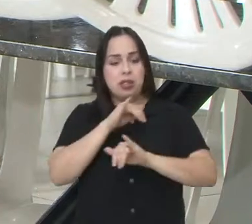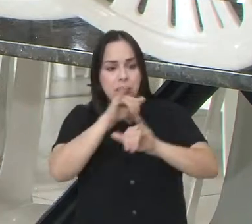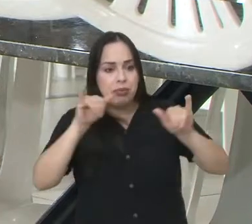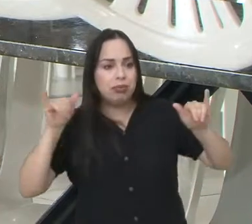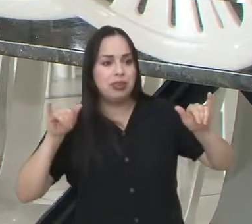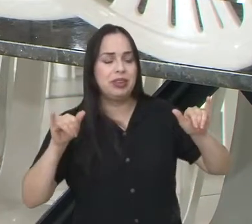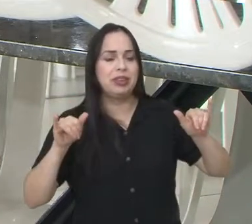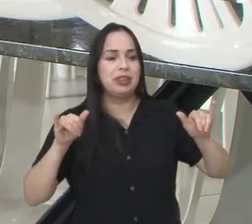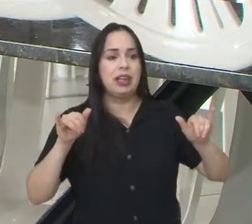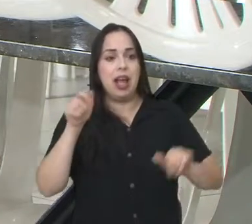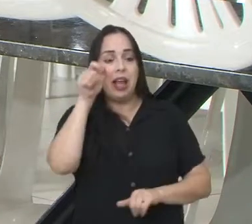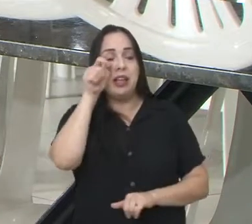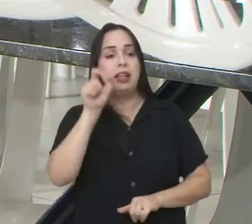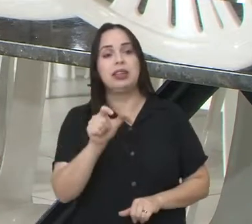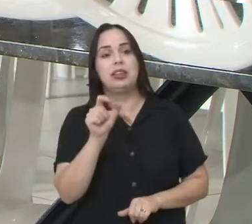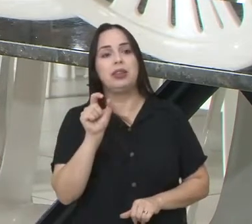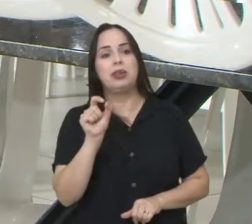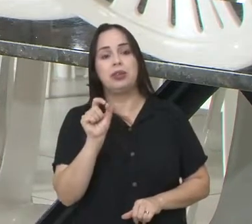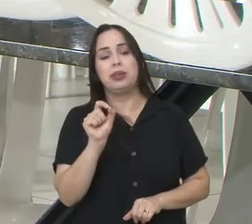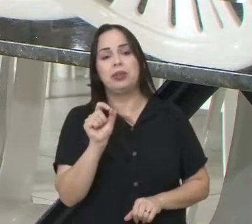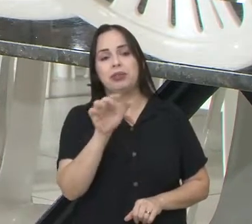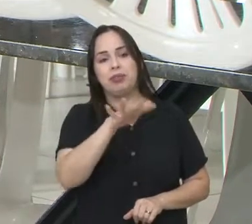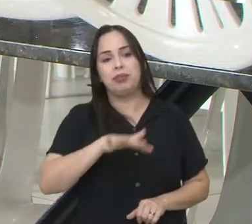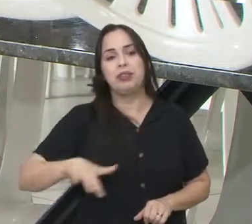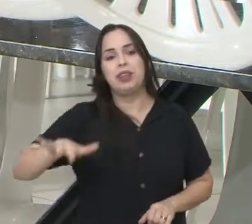assim, é interessante para nós